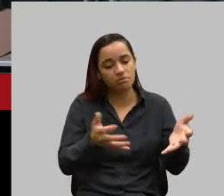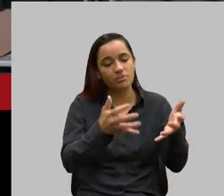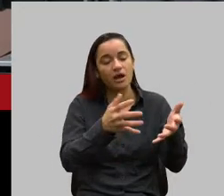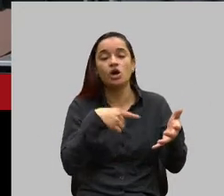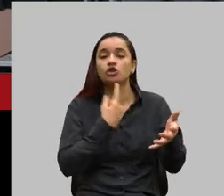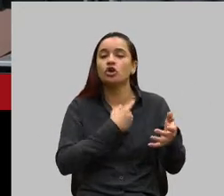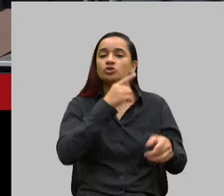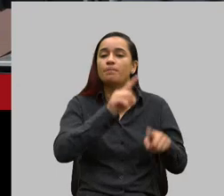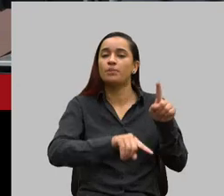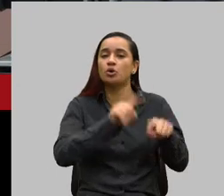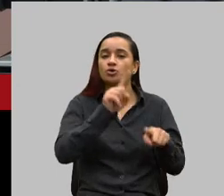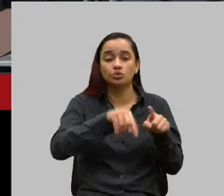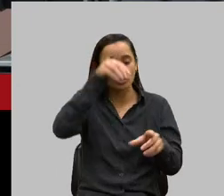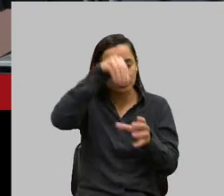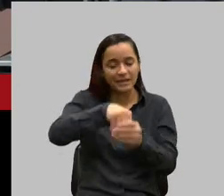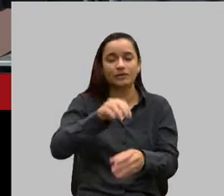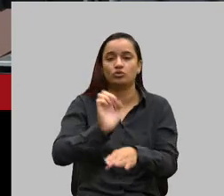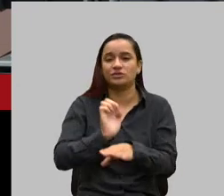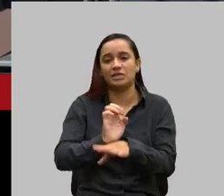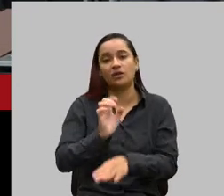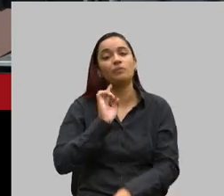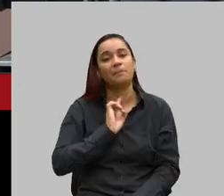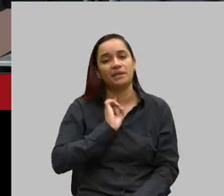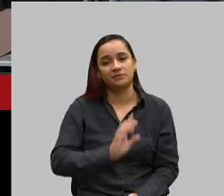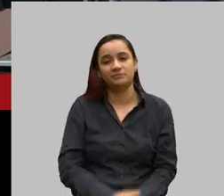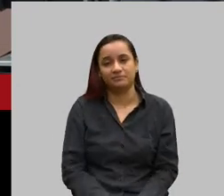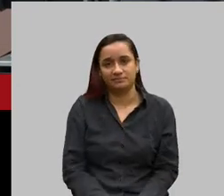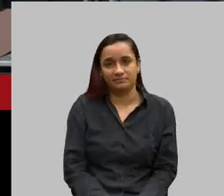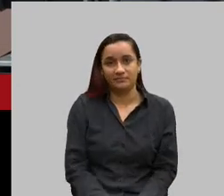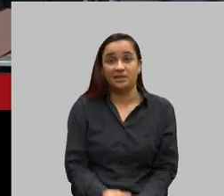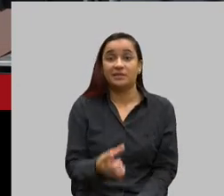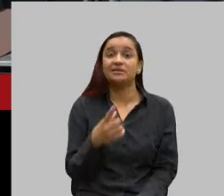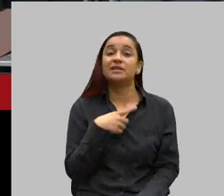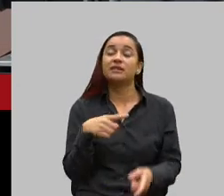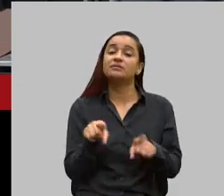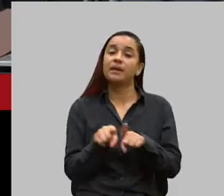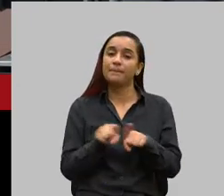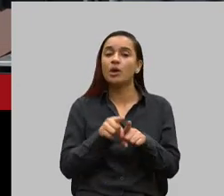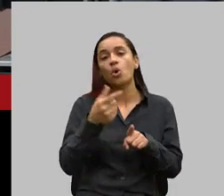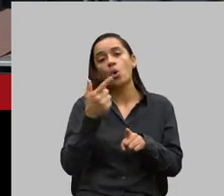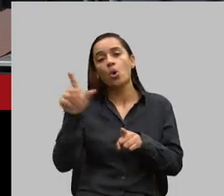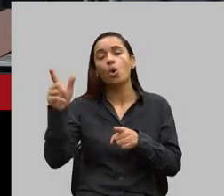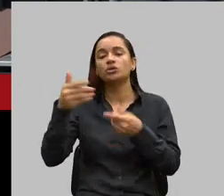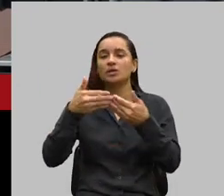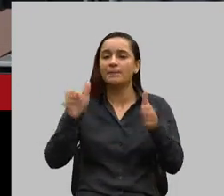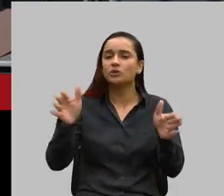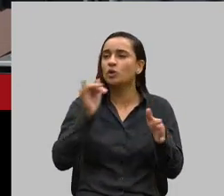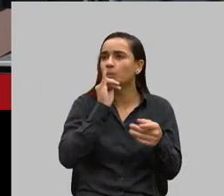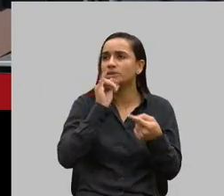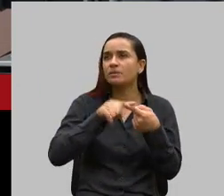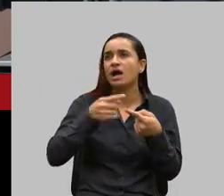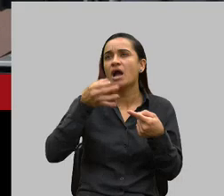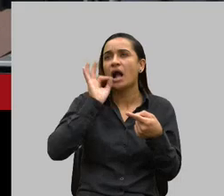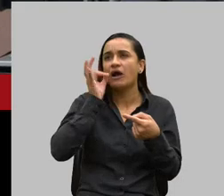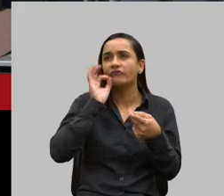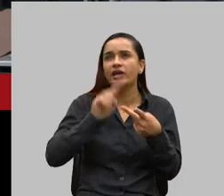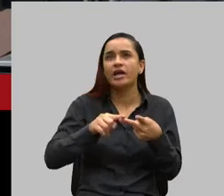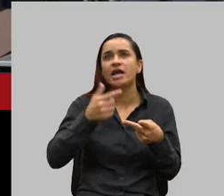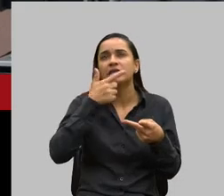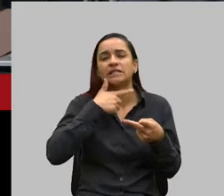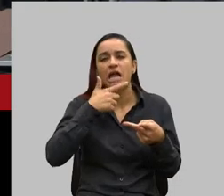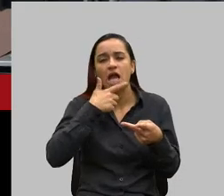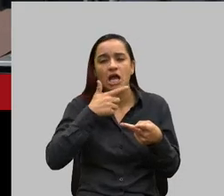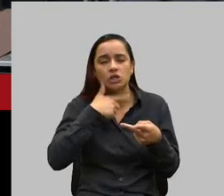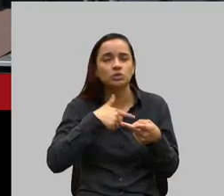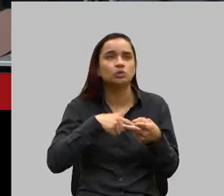do nosso estado temos outras aberturas pra certificação café o queijo né tudo que